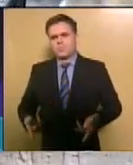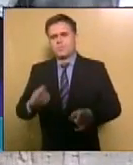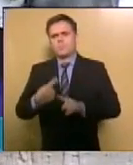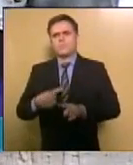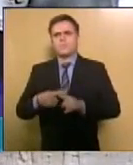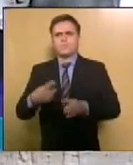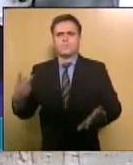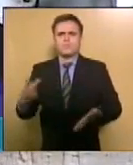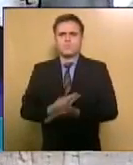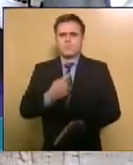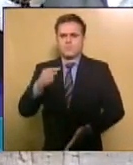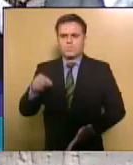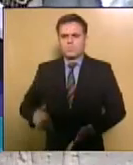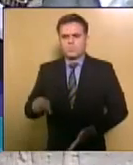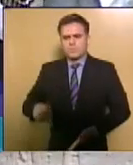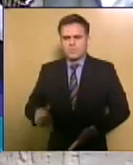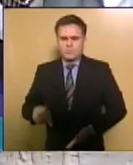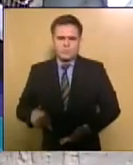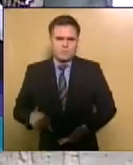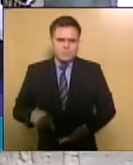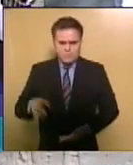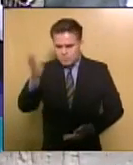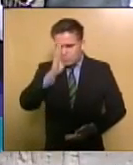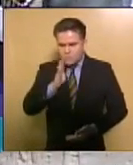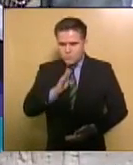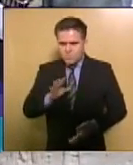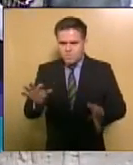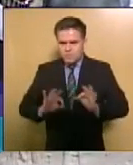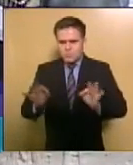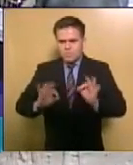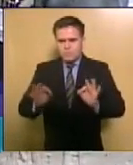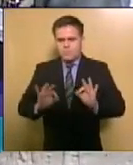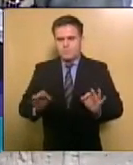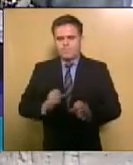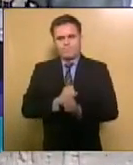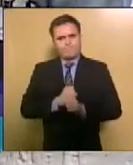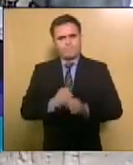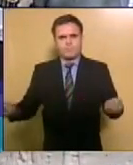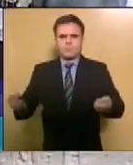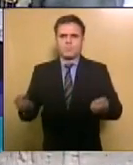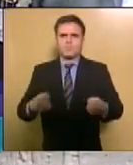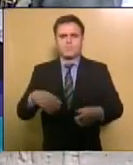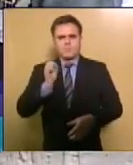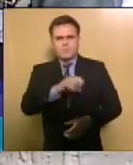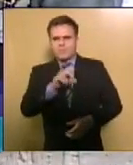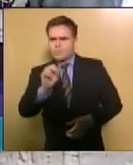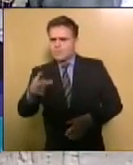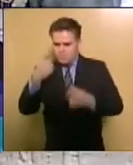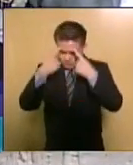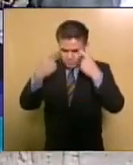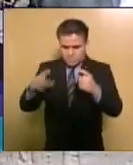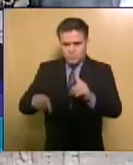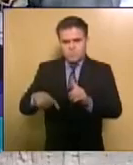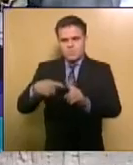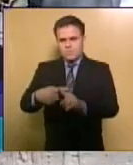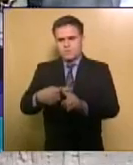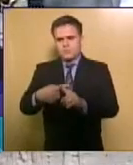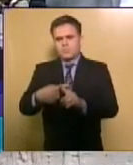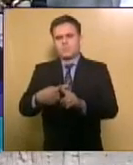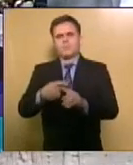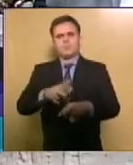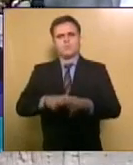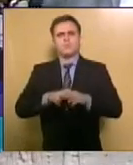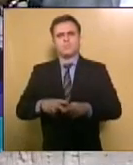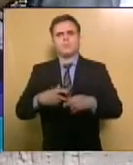acontece no nosso país como um todo é insuportável ver tanta violência e a gente espera